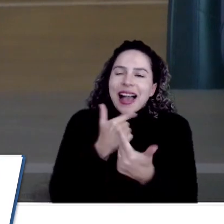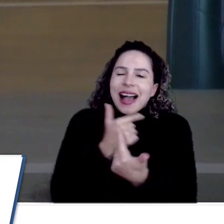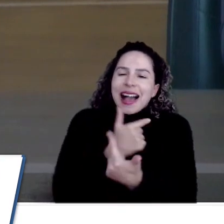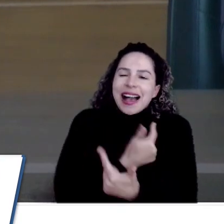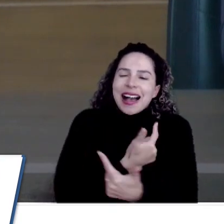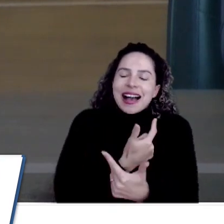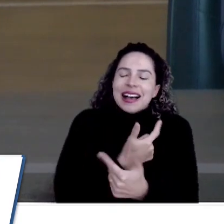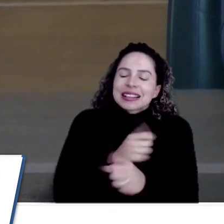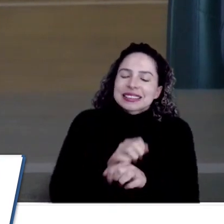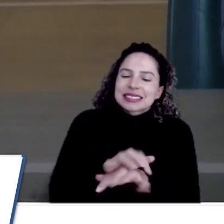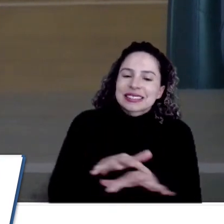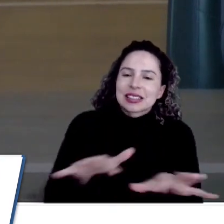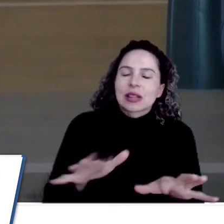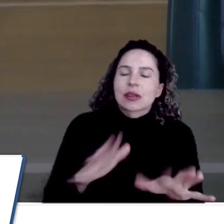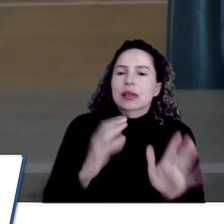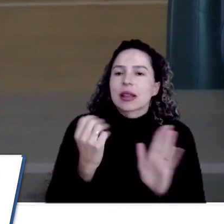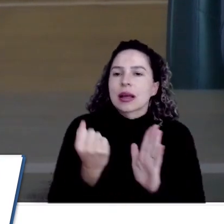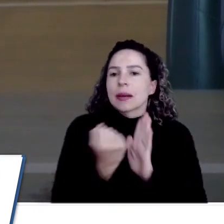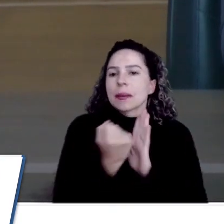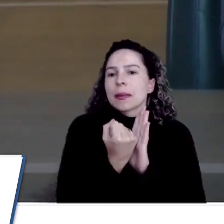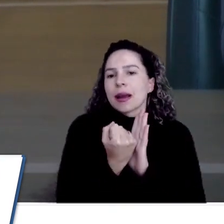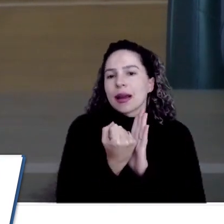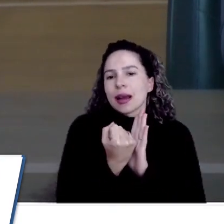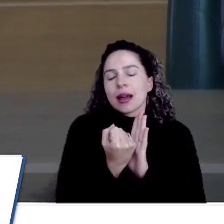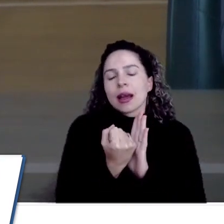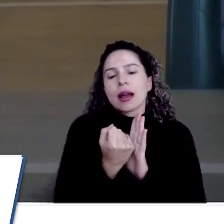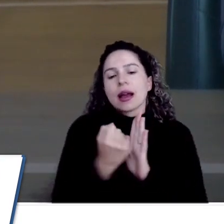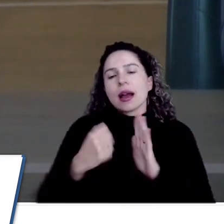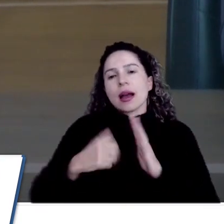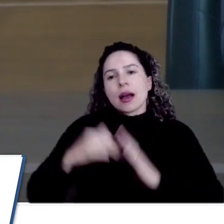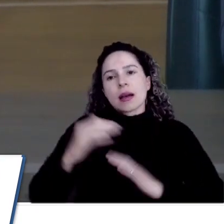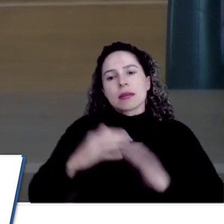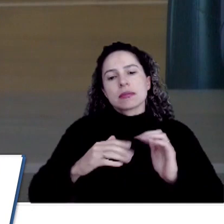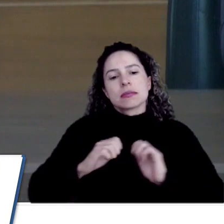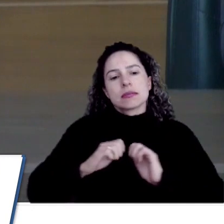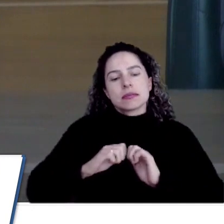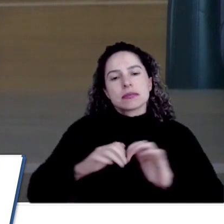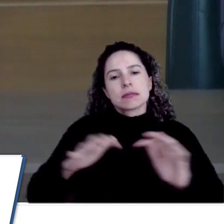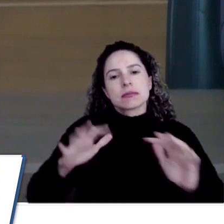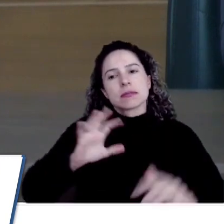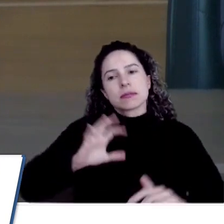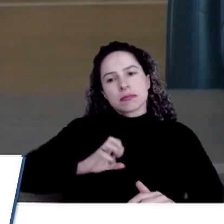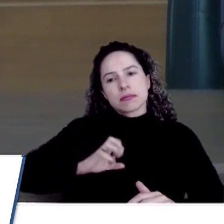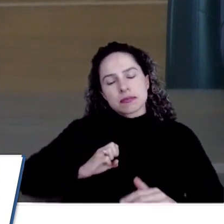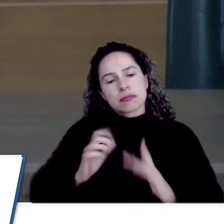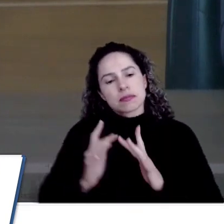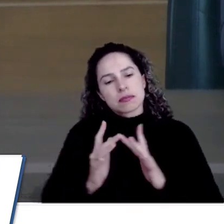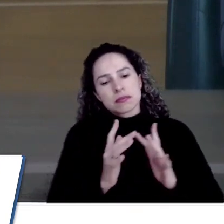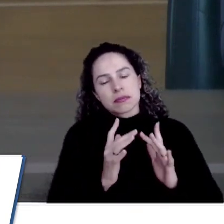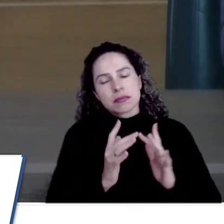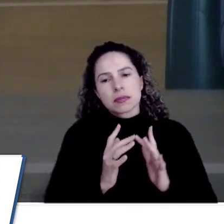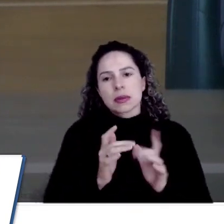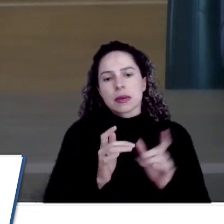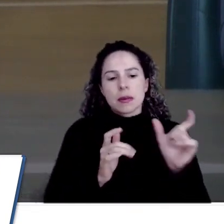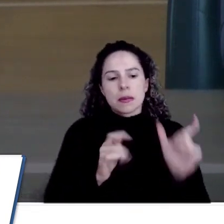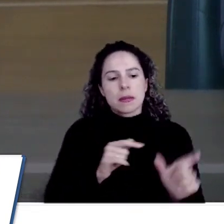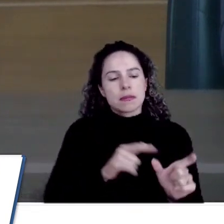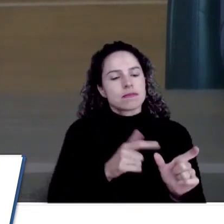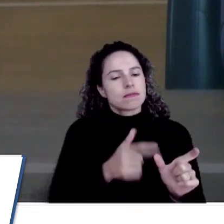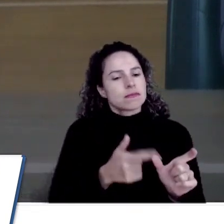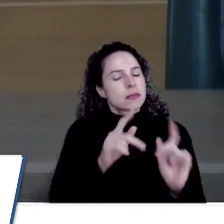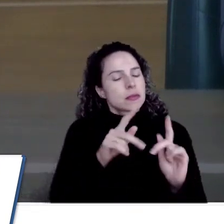em sua história a capacidade de marcar todos que tivera em contato. Uma pessoa única, um ser